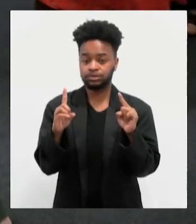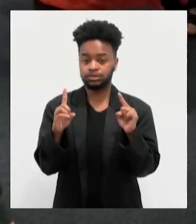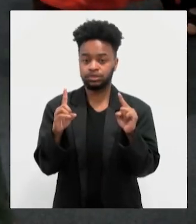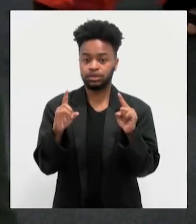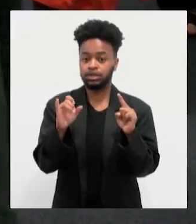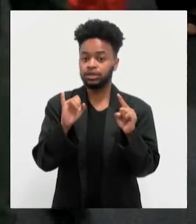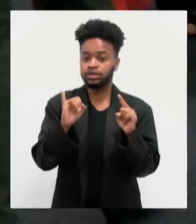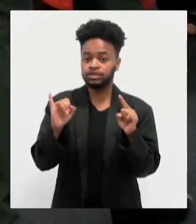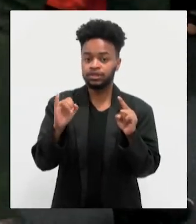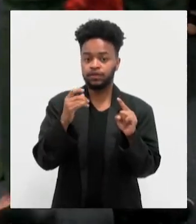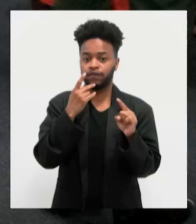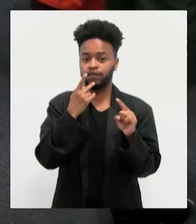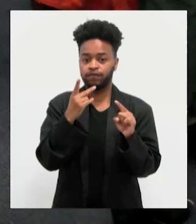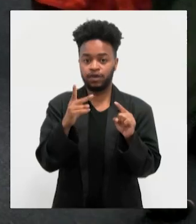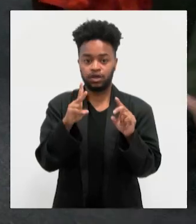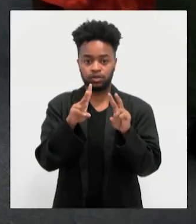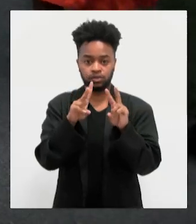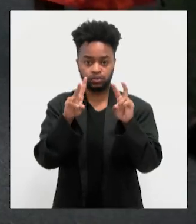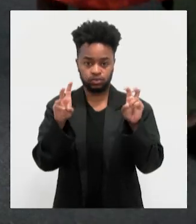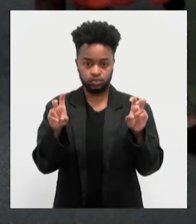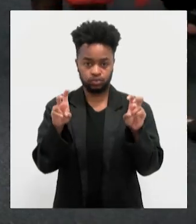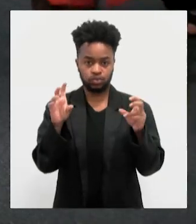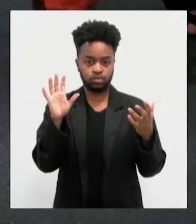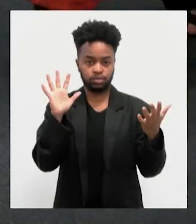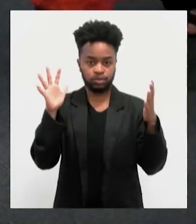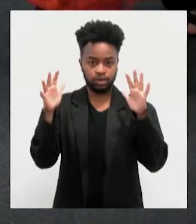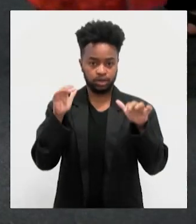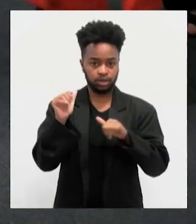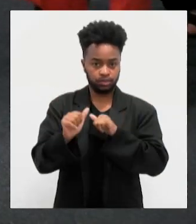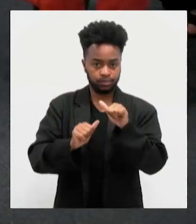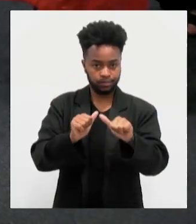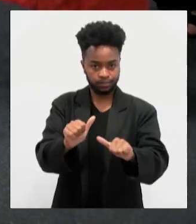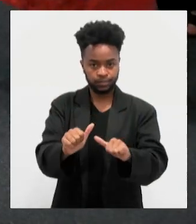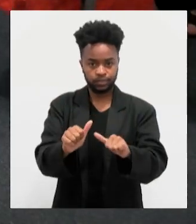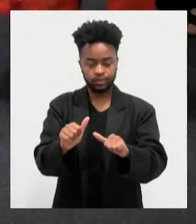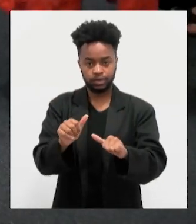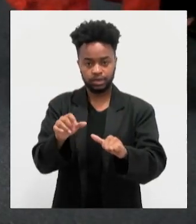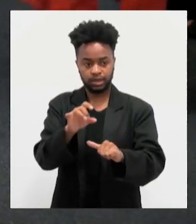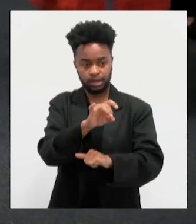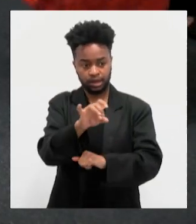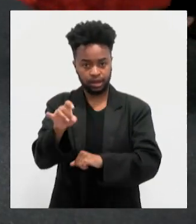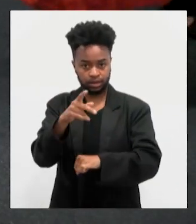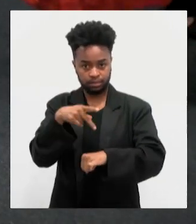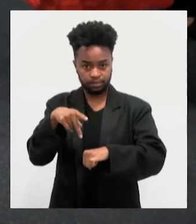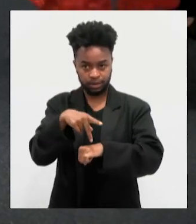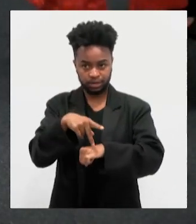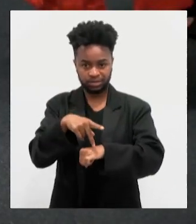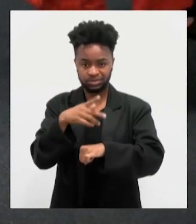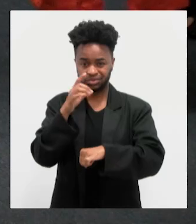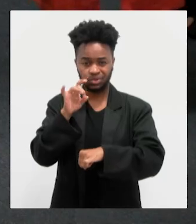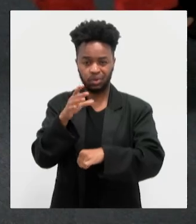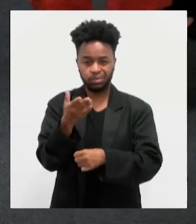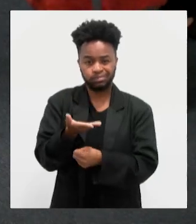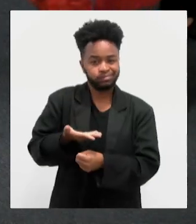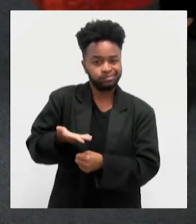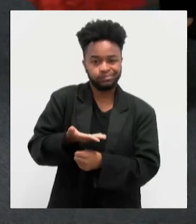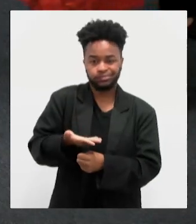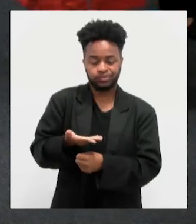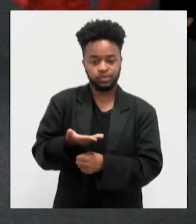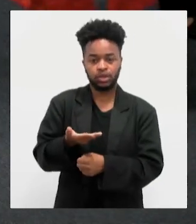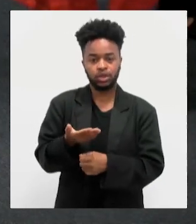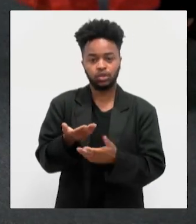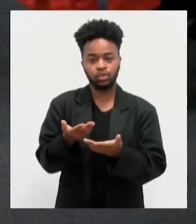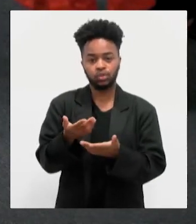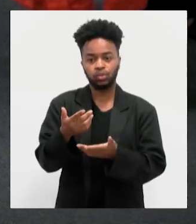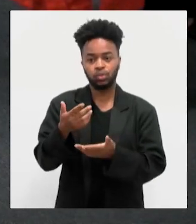essa citação nesses países, é algo superficial. Infelizmente, não